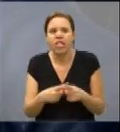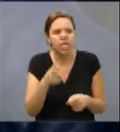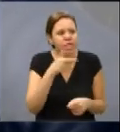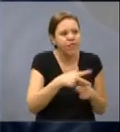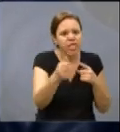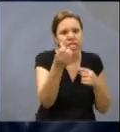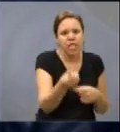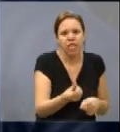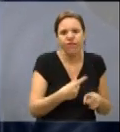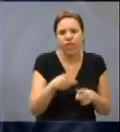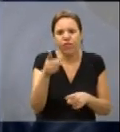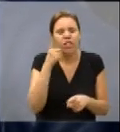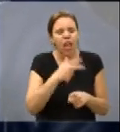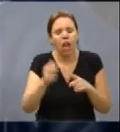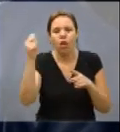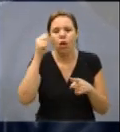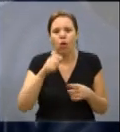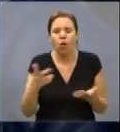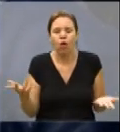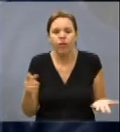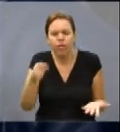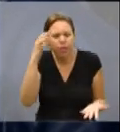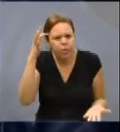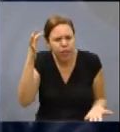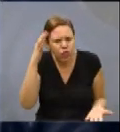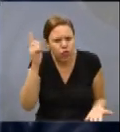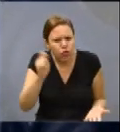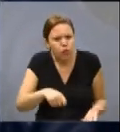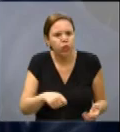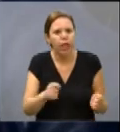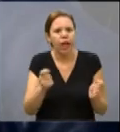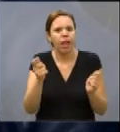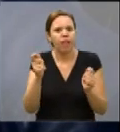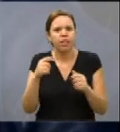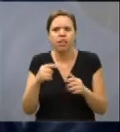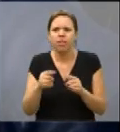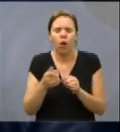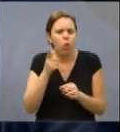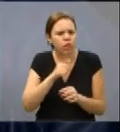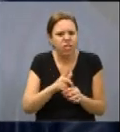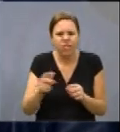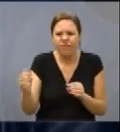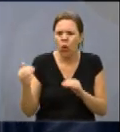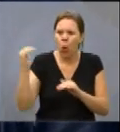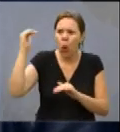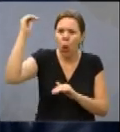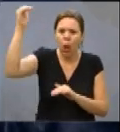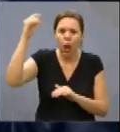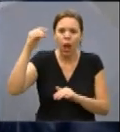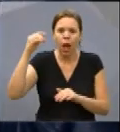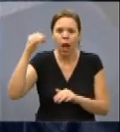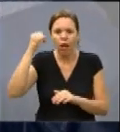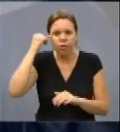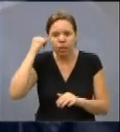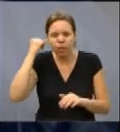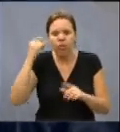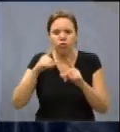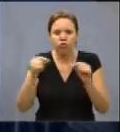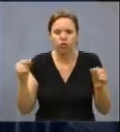6. Você imaginou que você pudesse ir tão longe assim? Eu quase cheguei